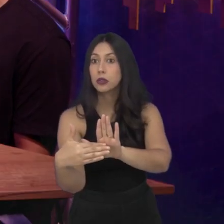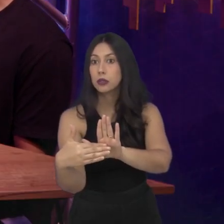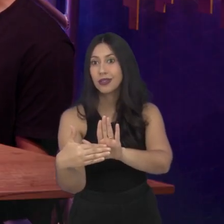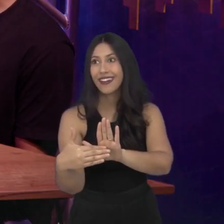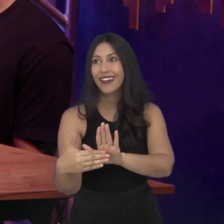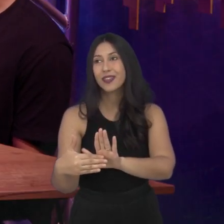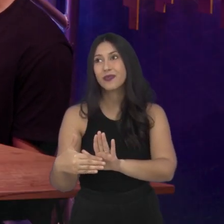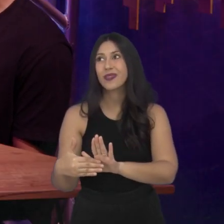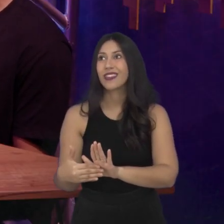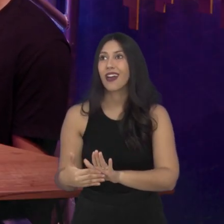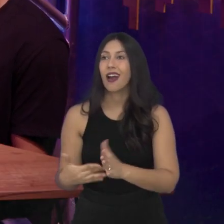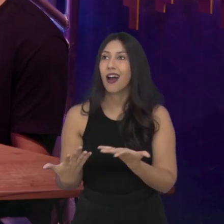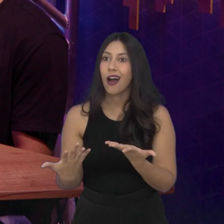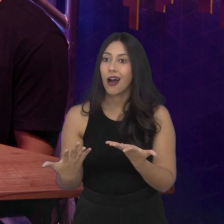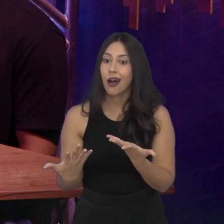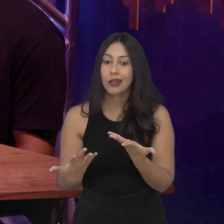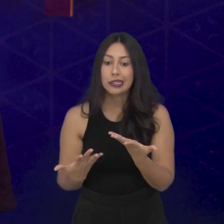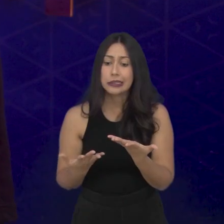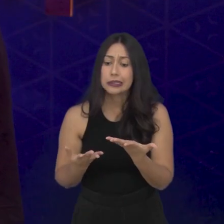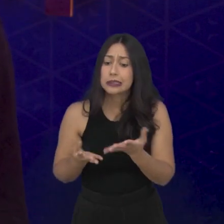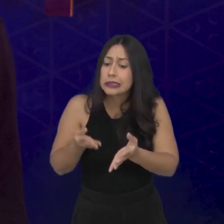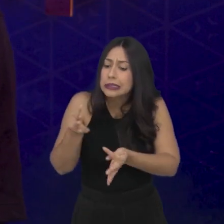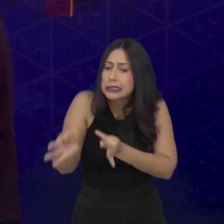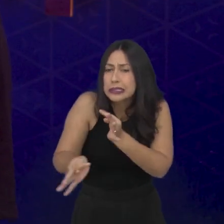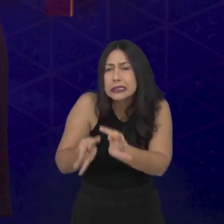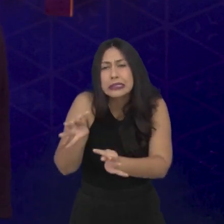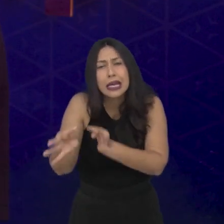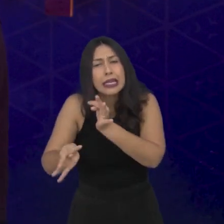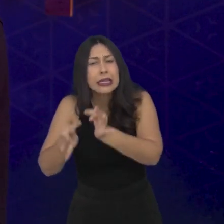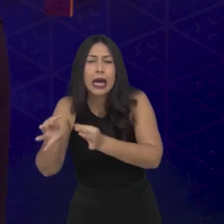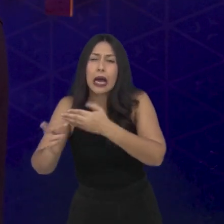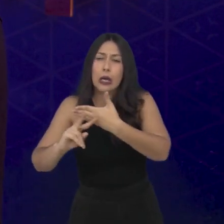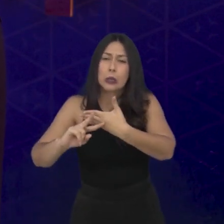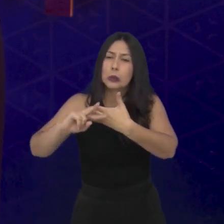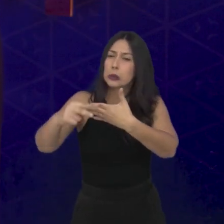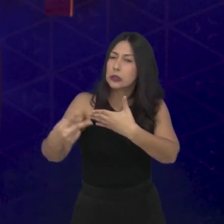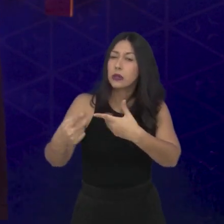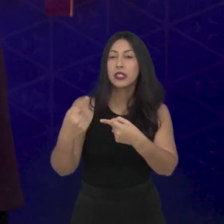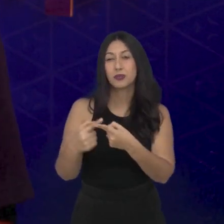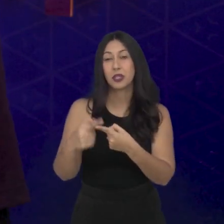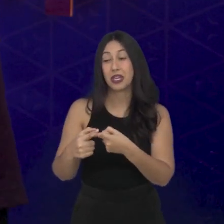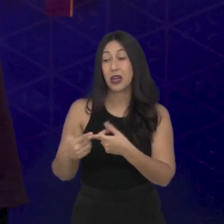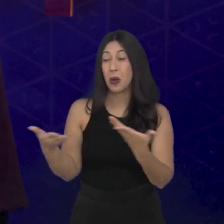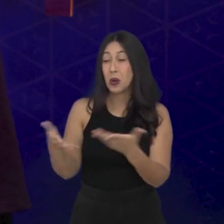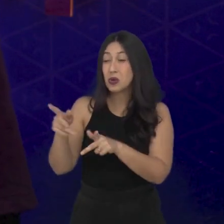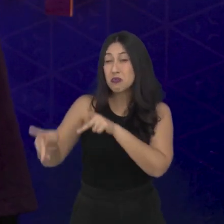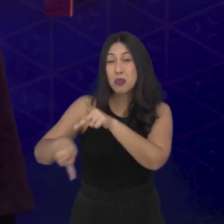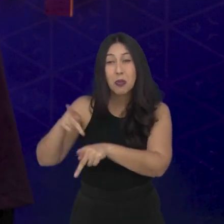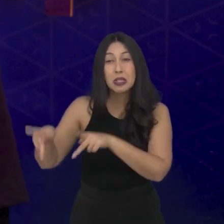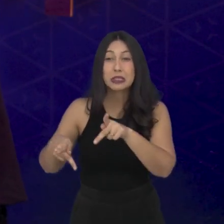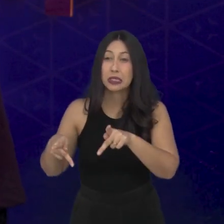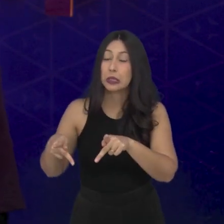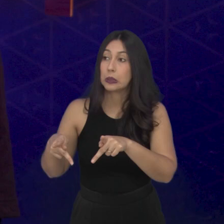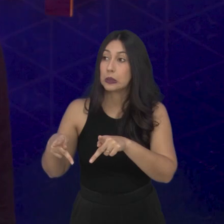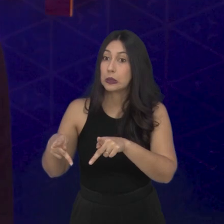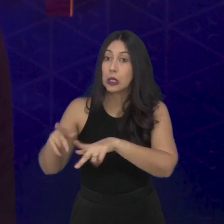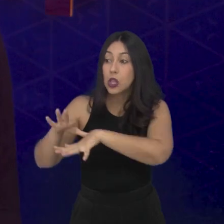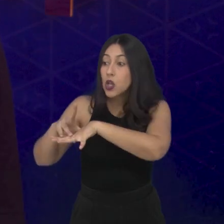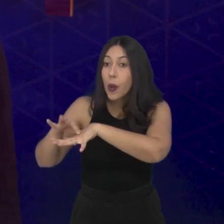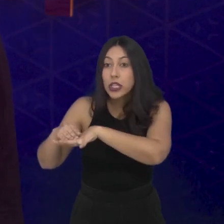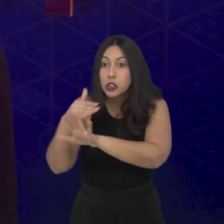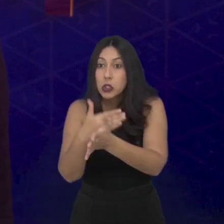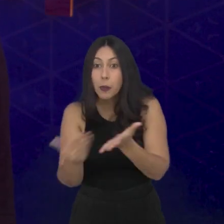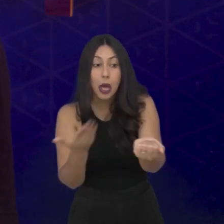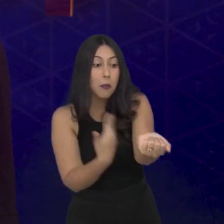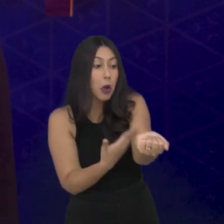efeitos colaterais de uma população mentalmente doente, que muitas vezes acaba indo para as drogas,